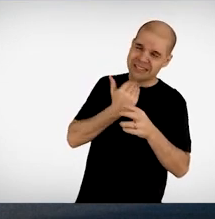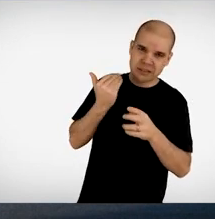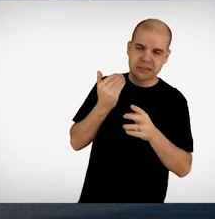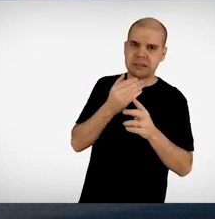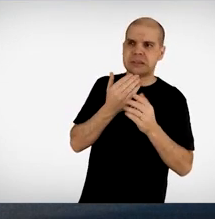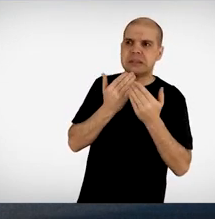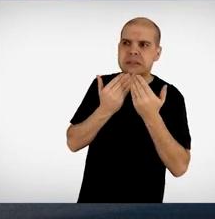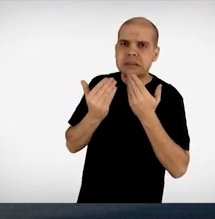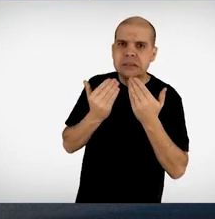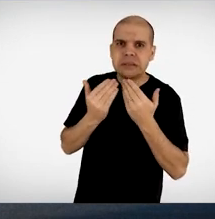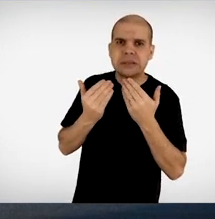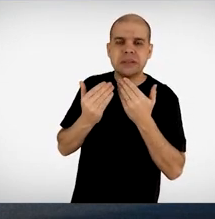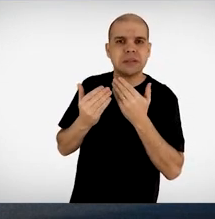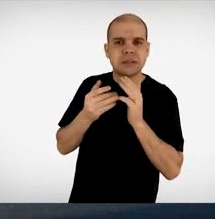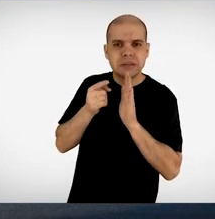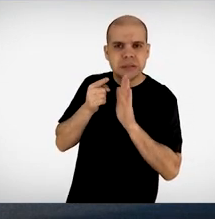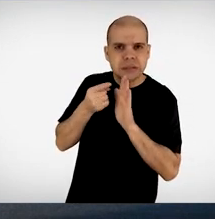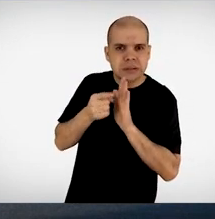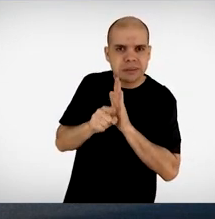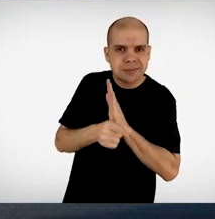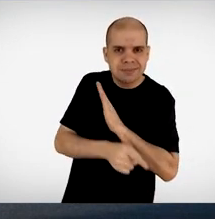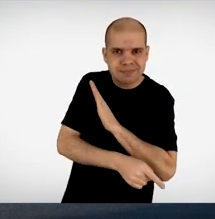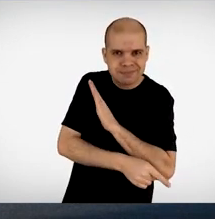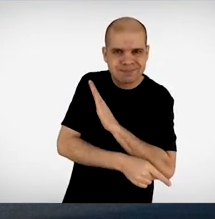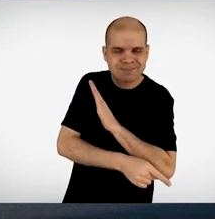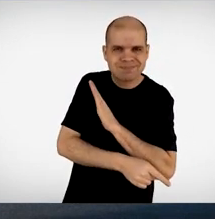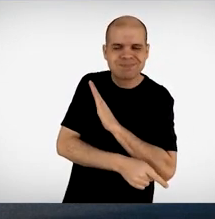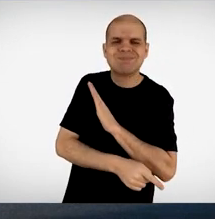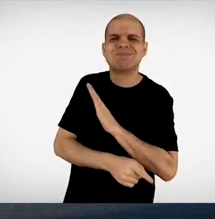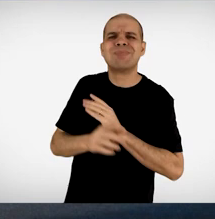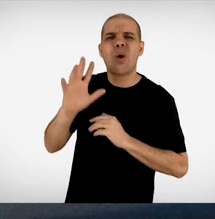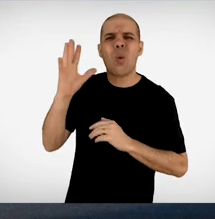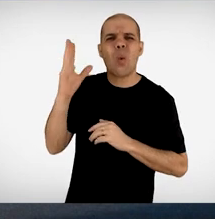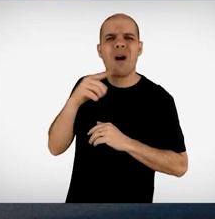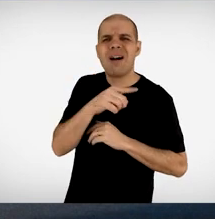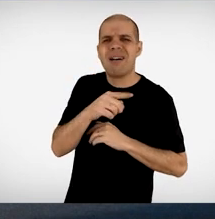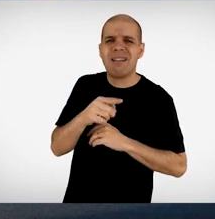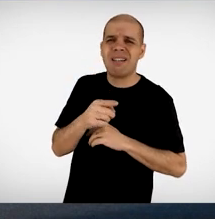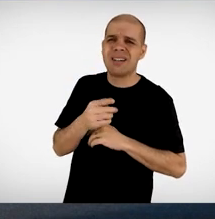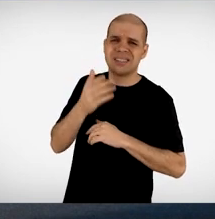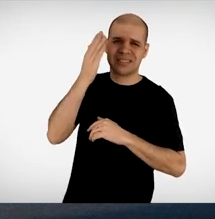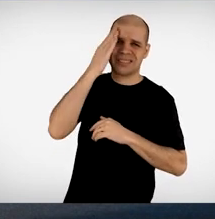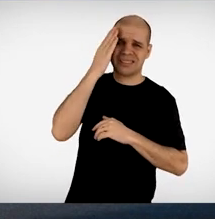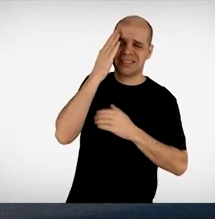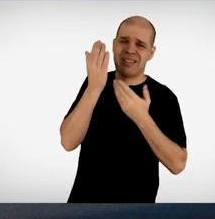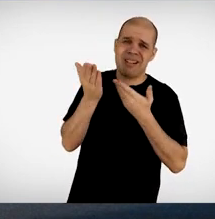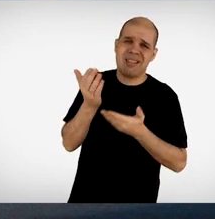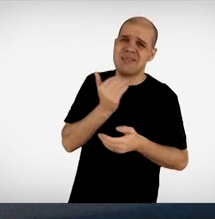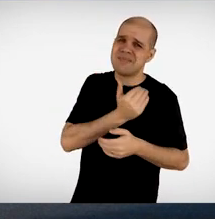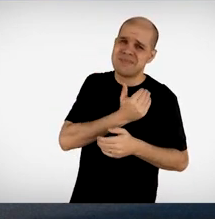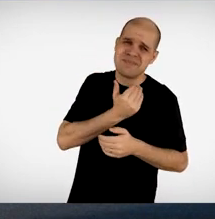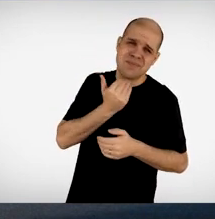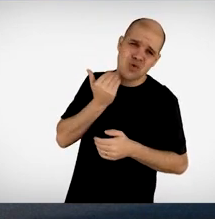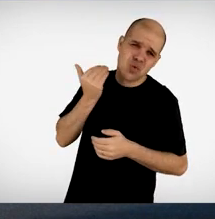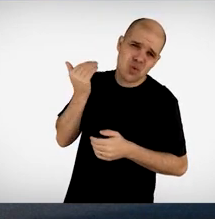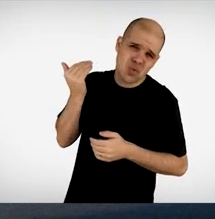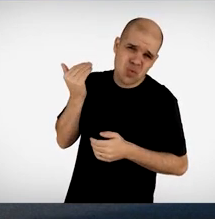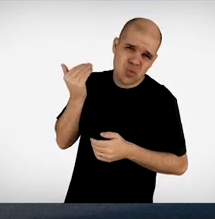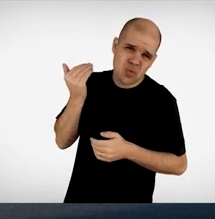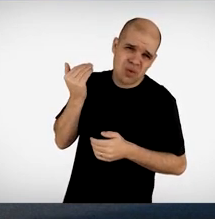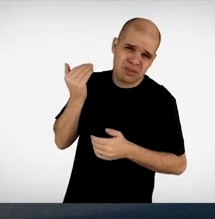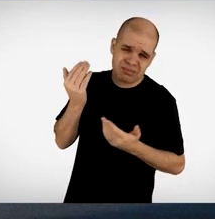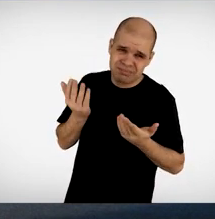quando ela fala com o Wade, ele já não tem mais nenhuma... Ali entrou a morte. Você vai passar